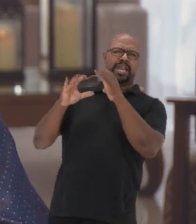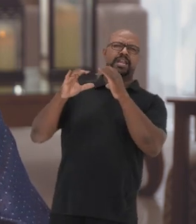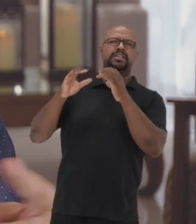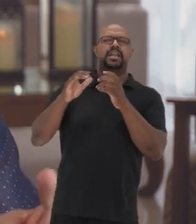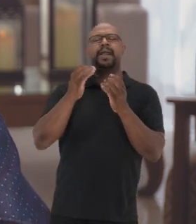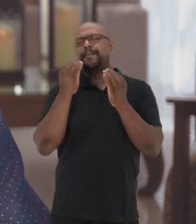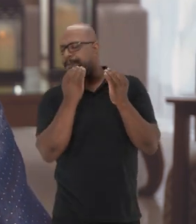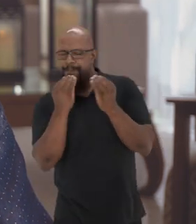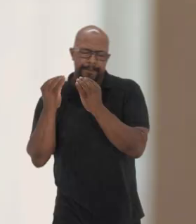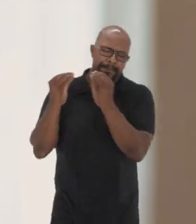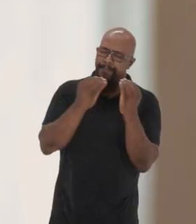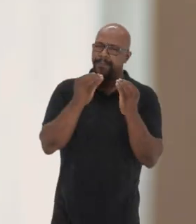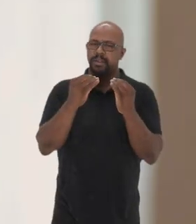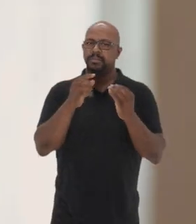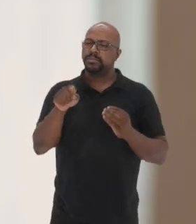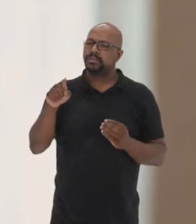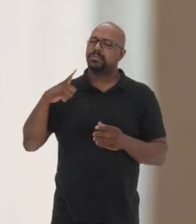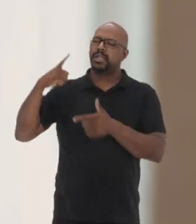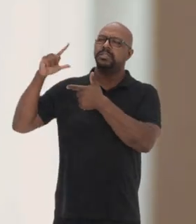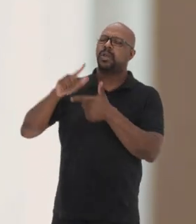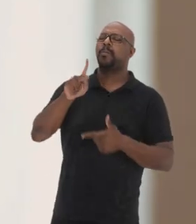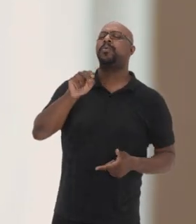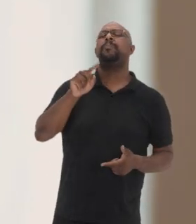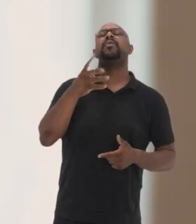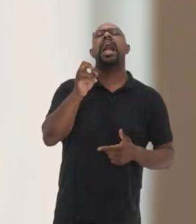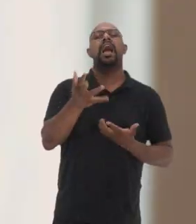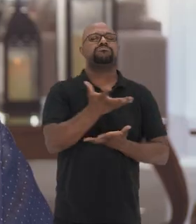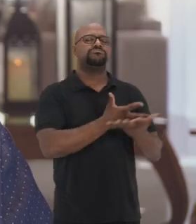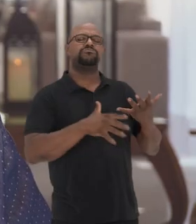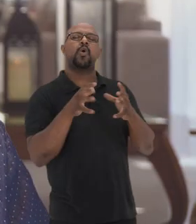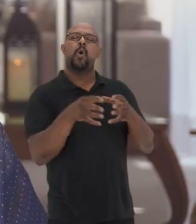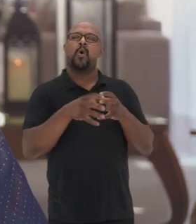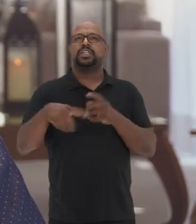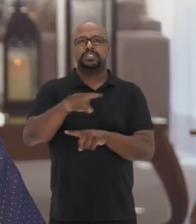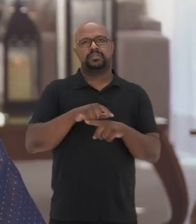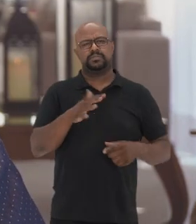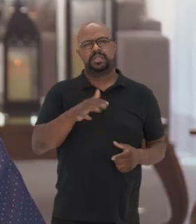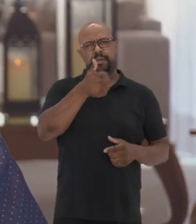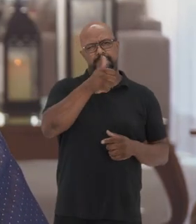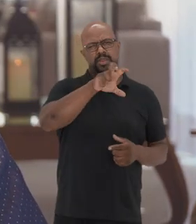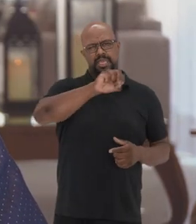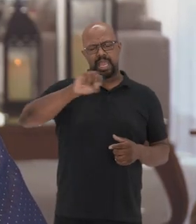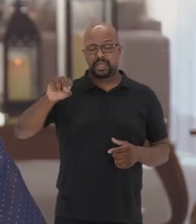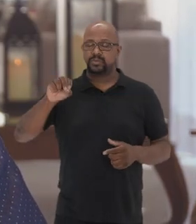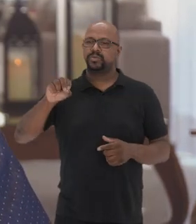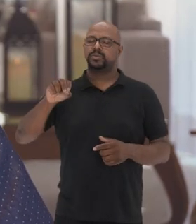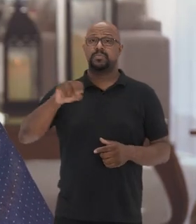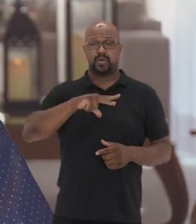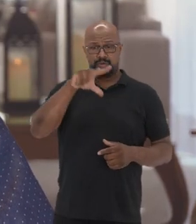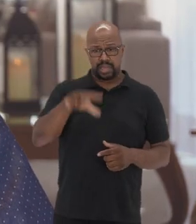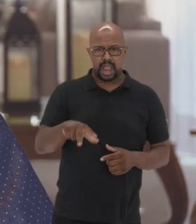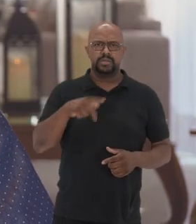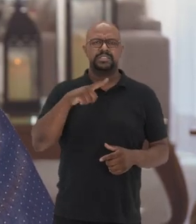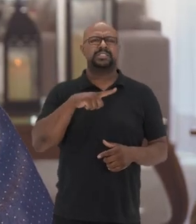gaitas a gente nota que tinha uma tradição Popular ali coletiva sabe por volta de 1.500 Portugal vivia